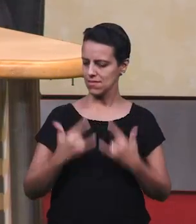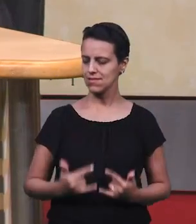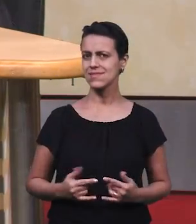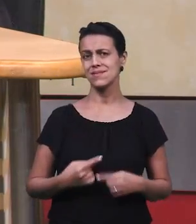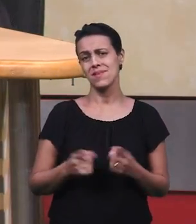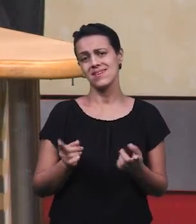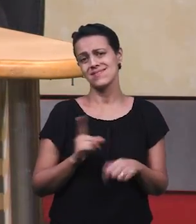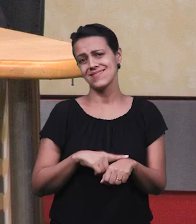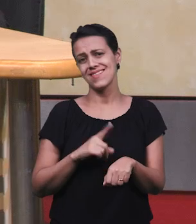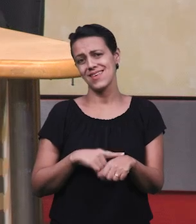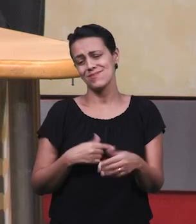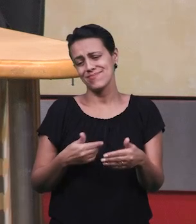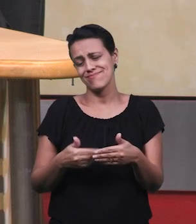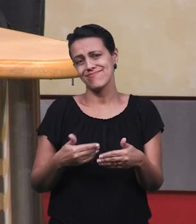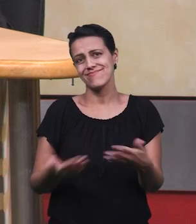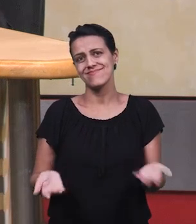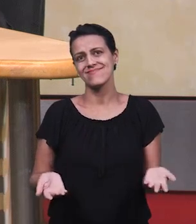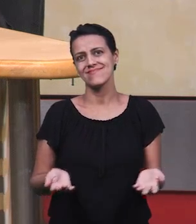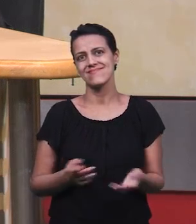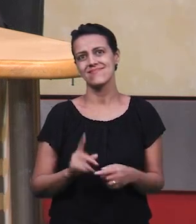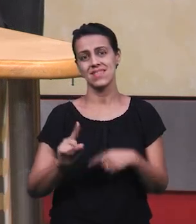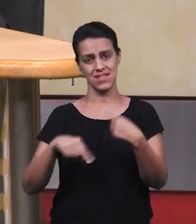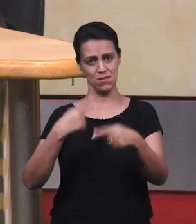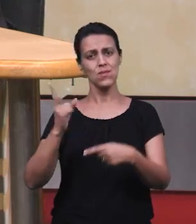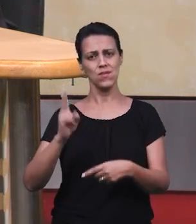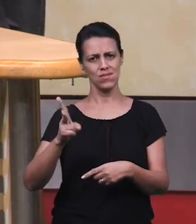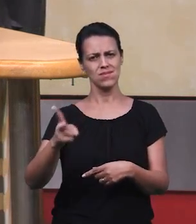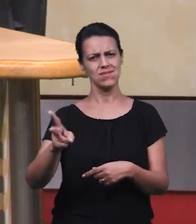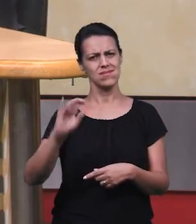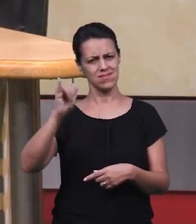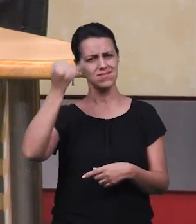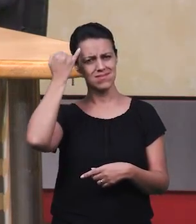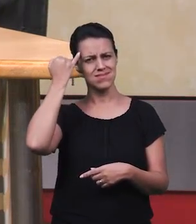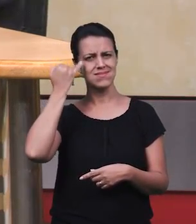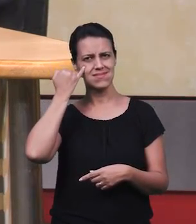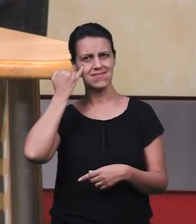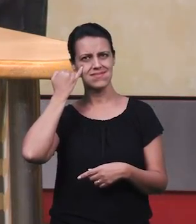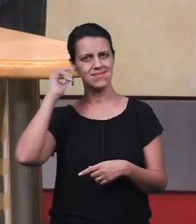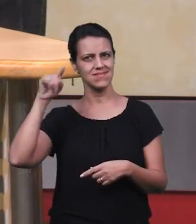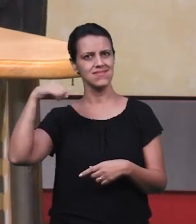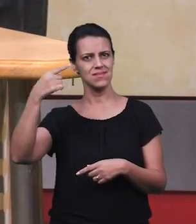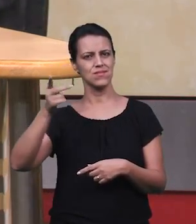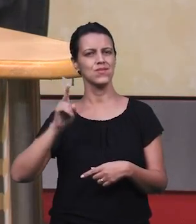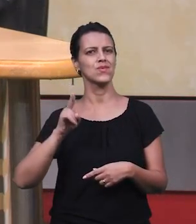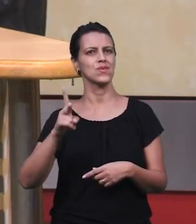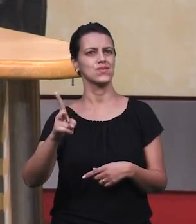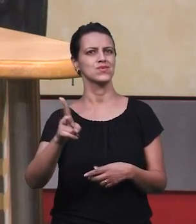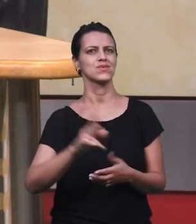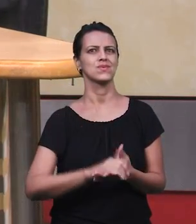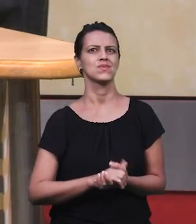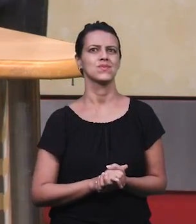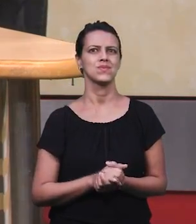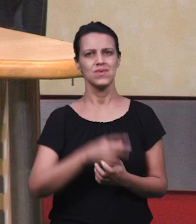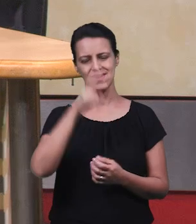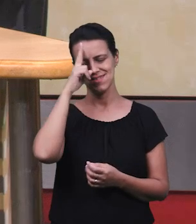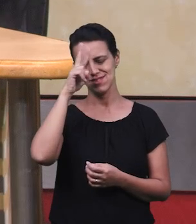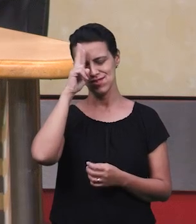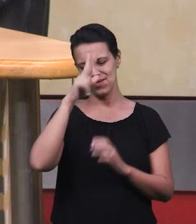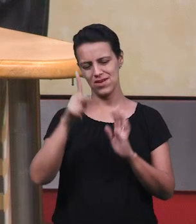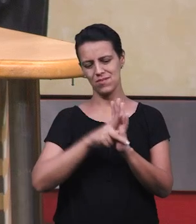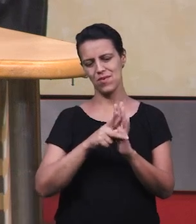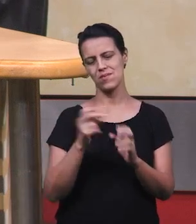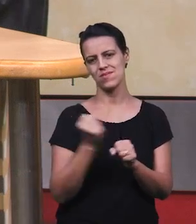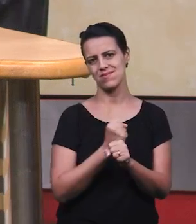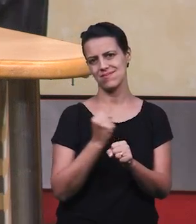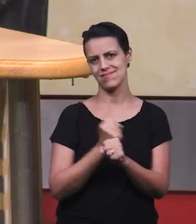o tempo está em cima. Nós vamos continuar, ô Josias, Tá na certo. próxima, nós vamos continuar com esse histórico da